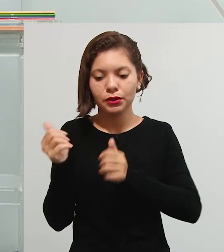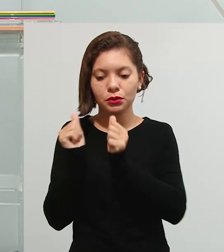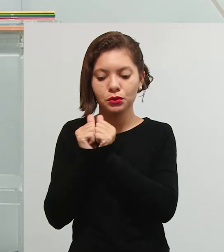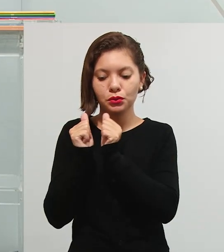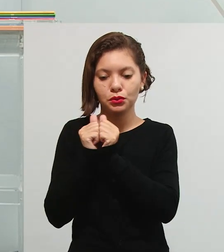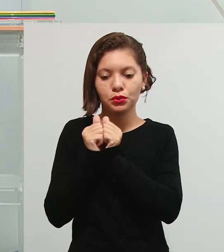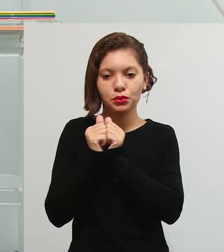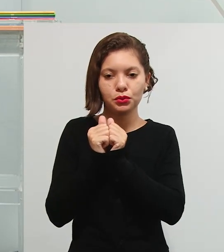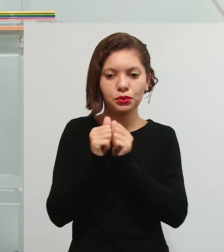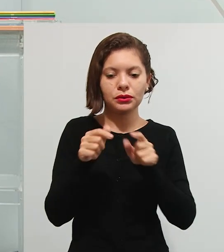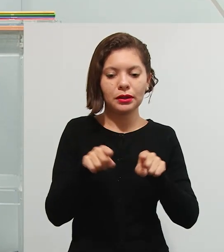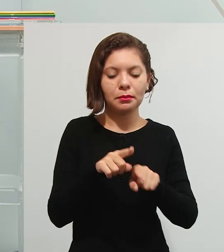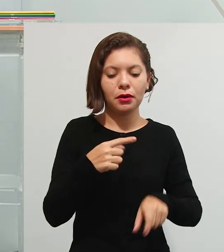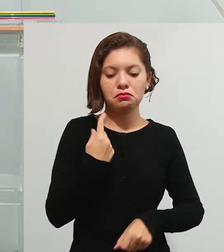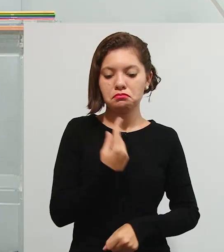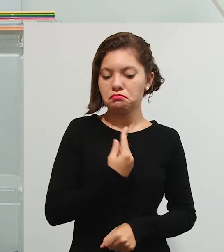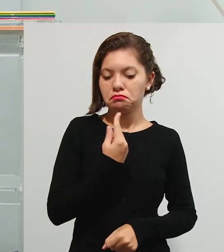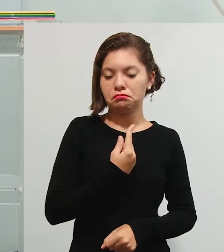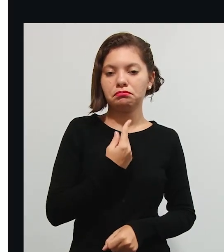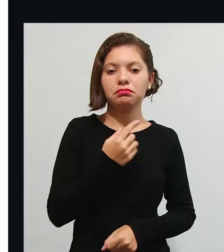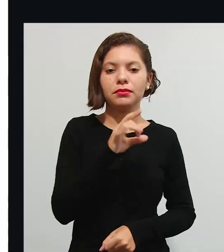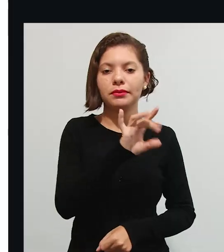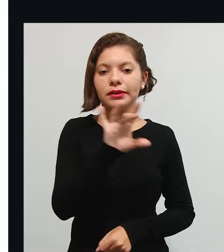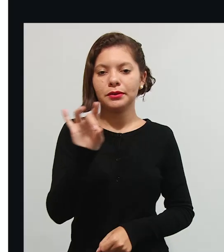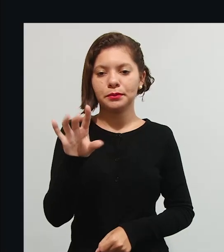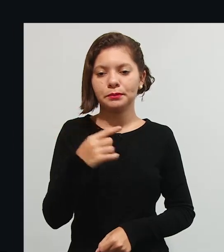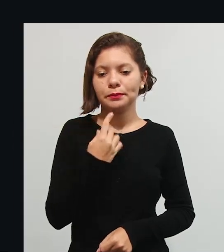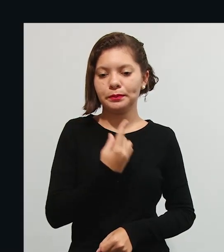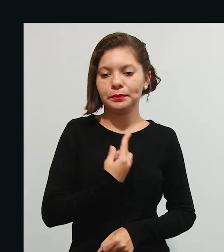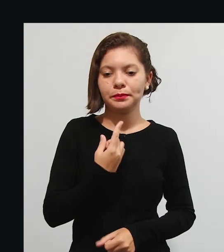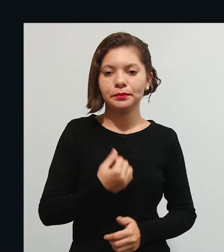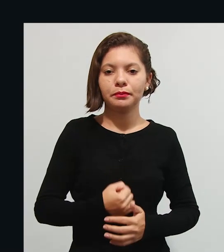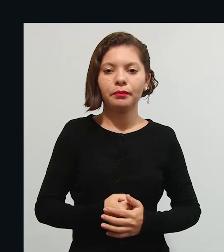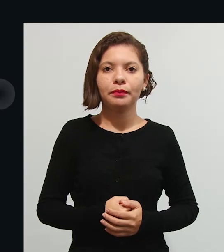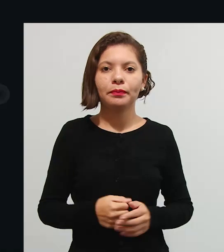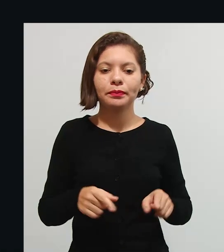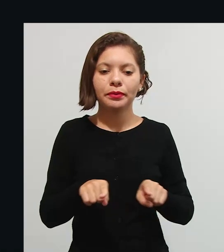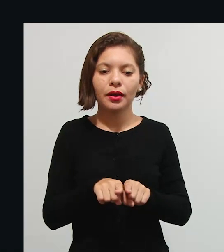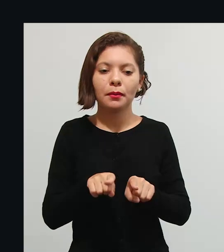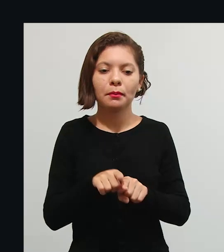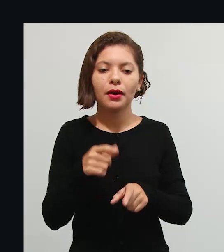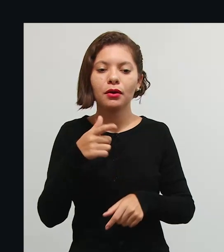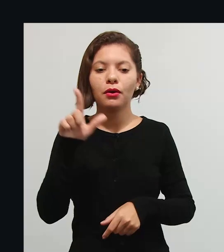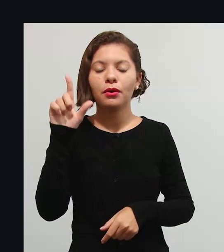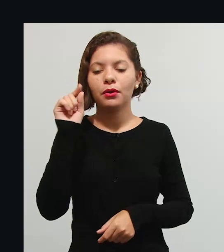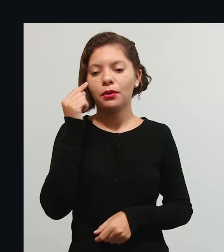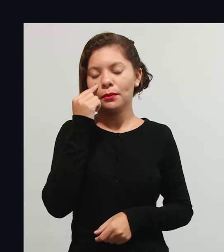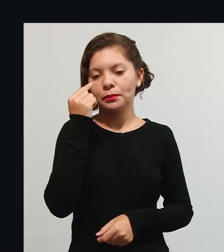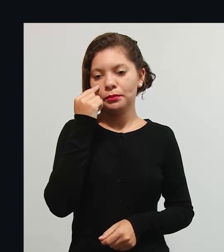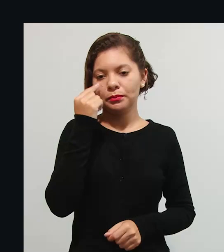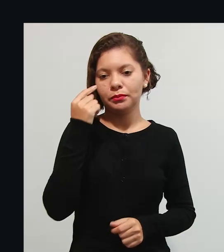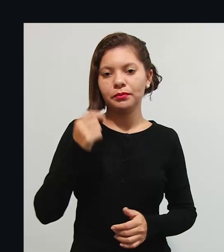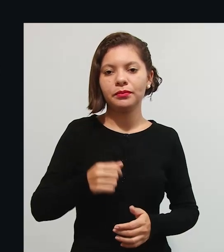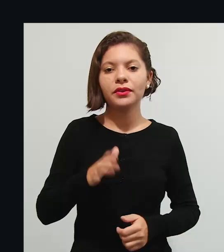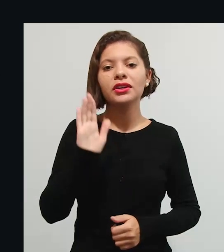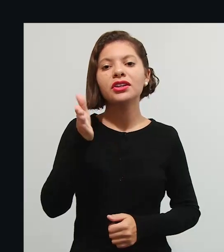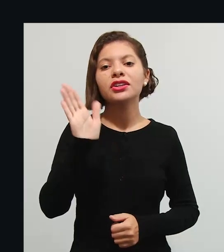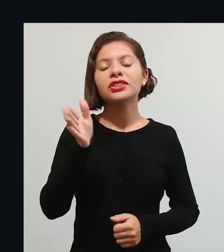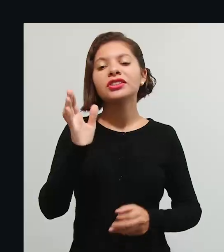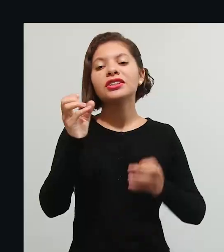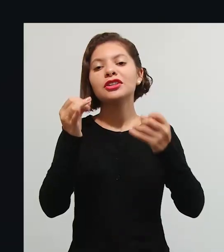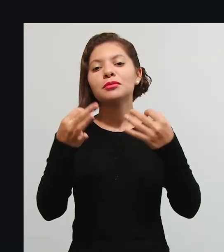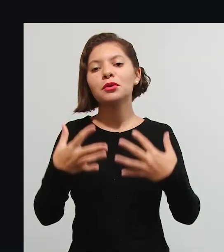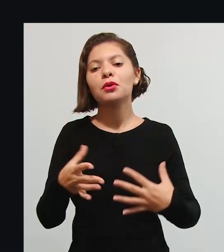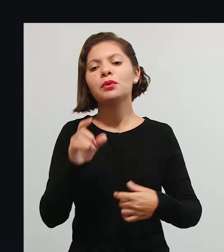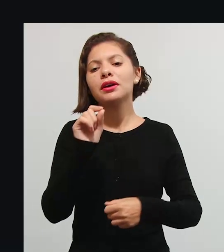e o trabalho individualizado. Além dessas estruturas, a gente tem, né, já vimos aí o